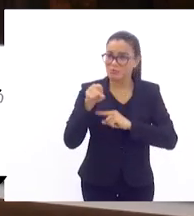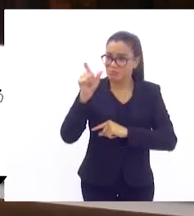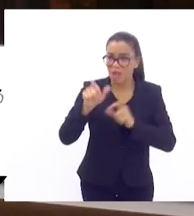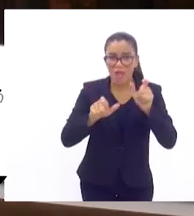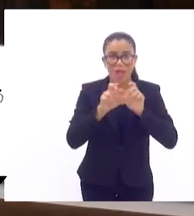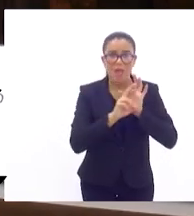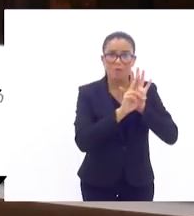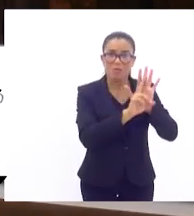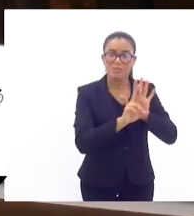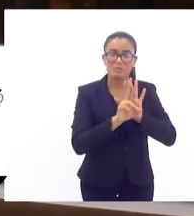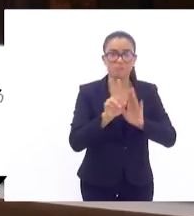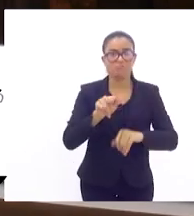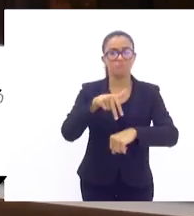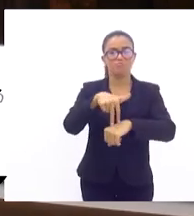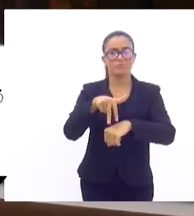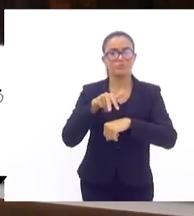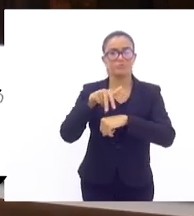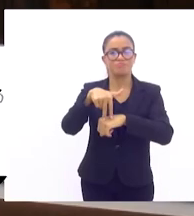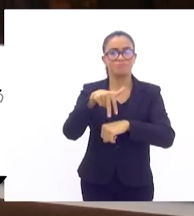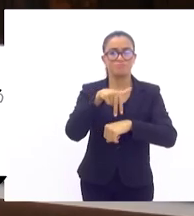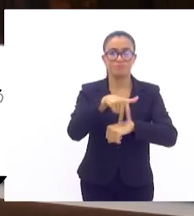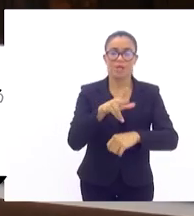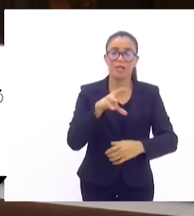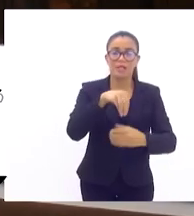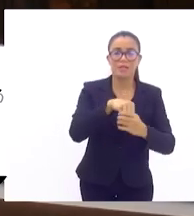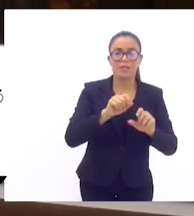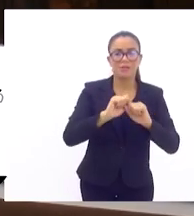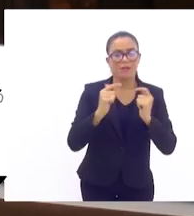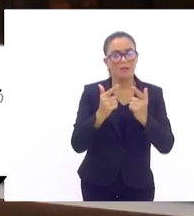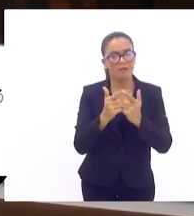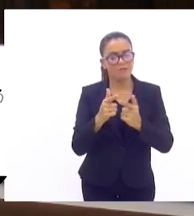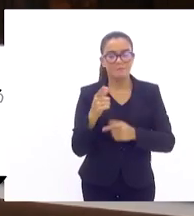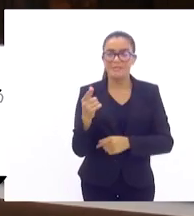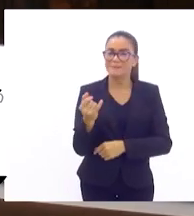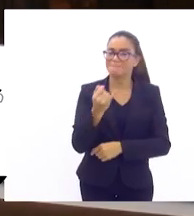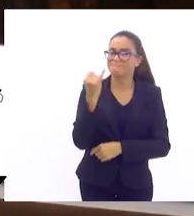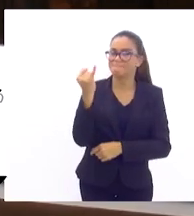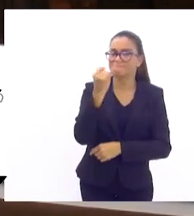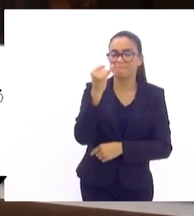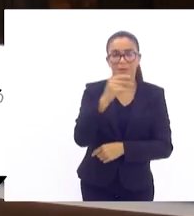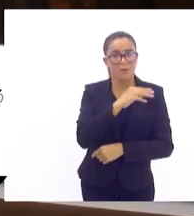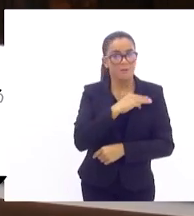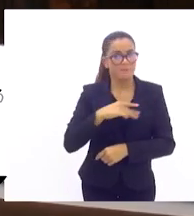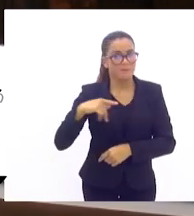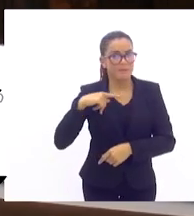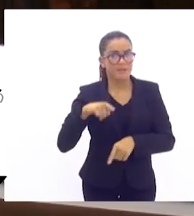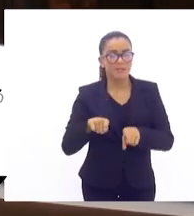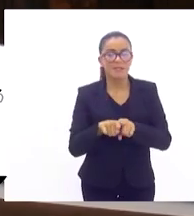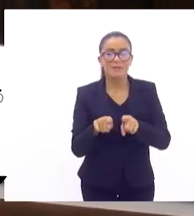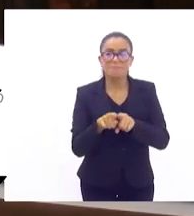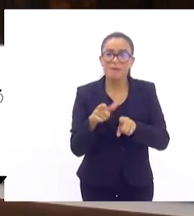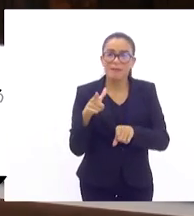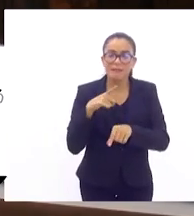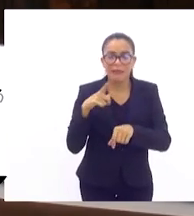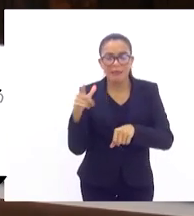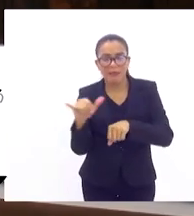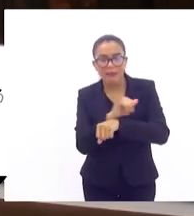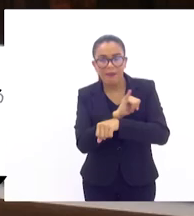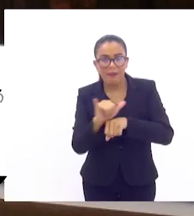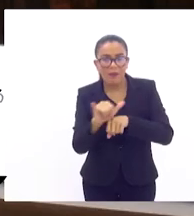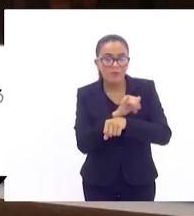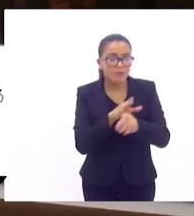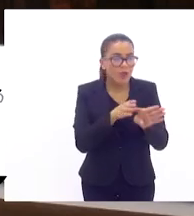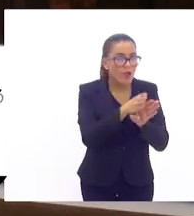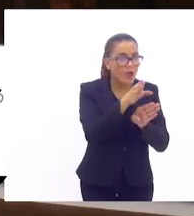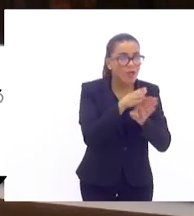manifestando. O protagonismo dessa casa legislativa é imprescindível para o Ministério Público obter subsídios para instruir os